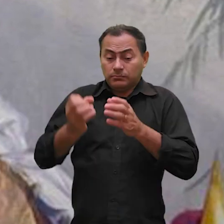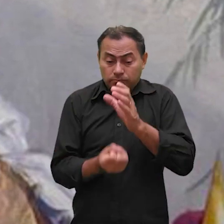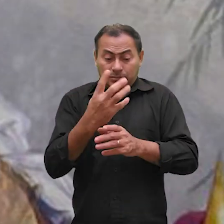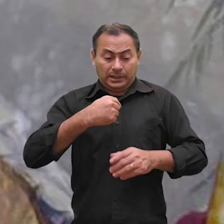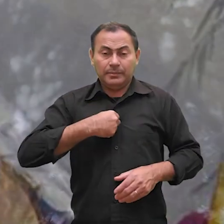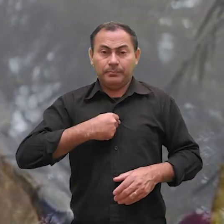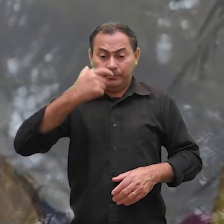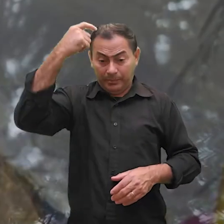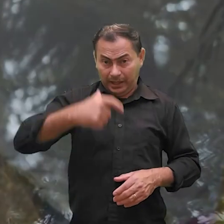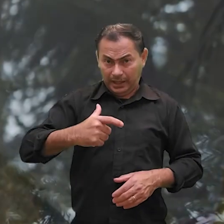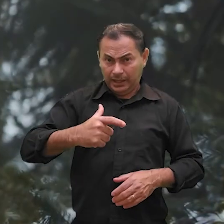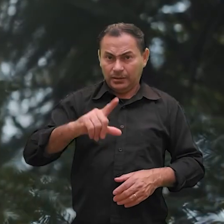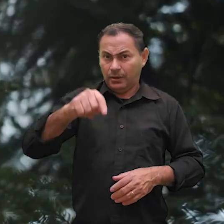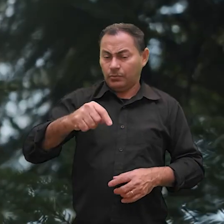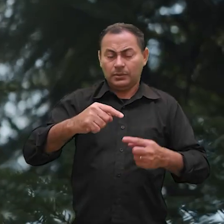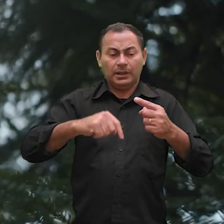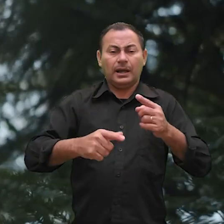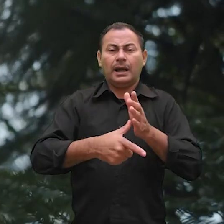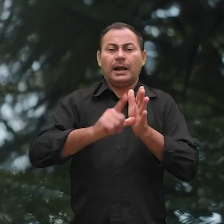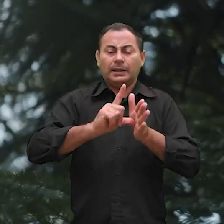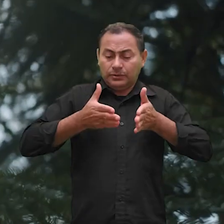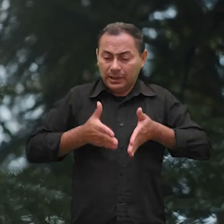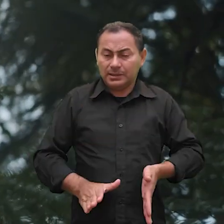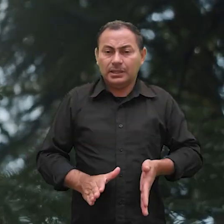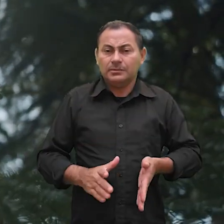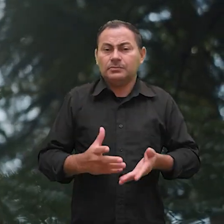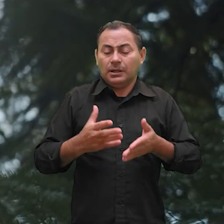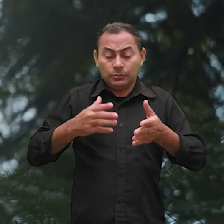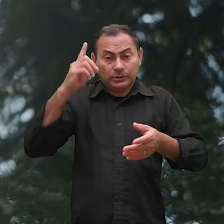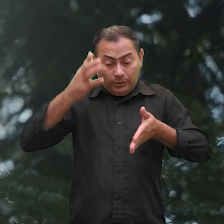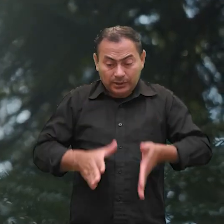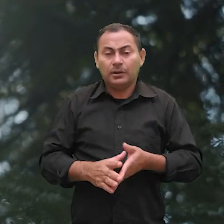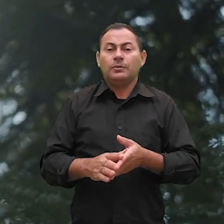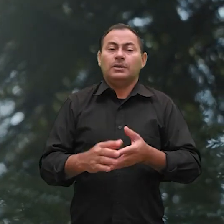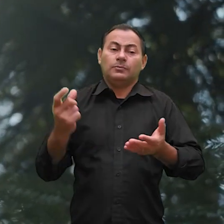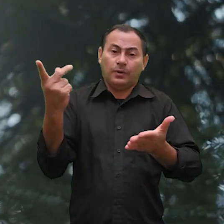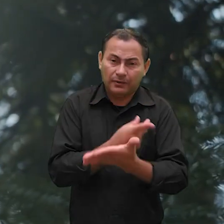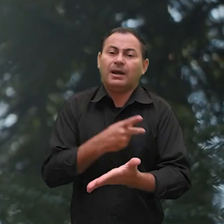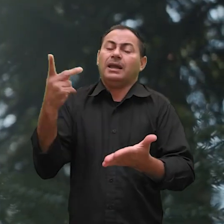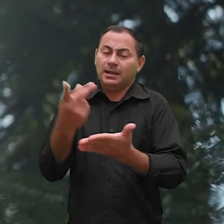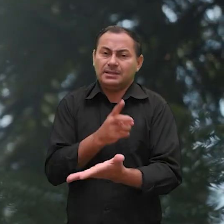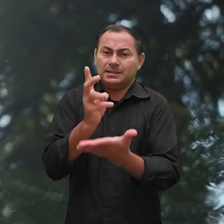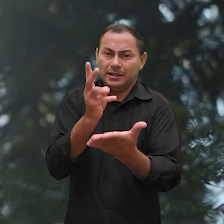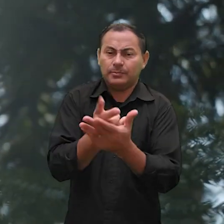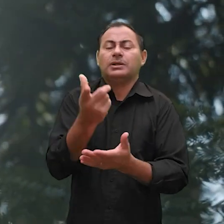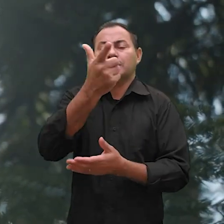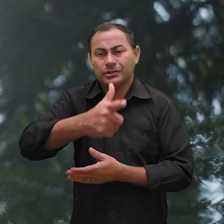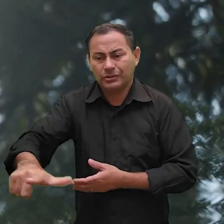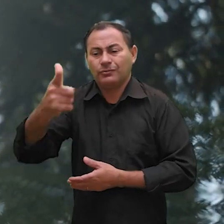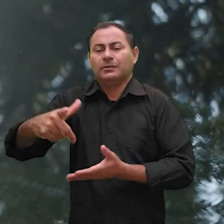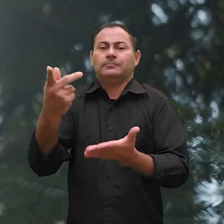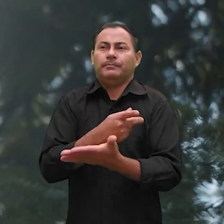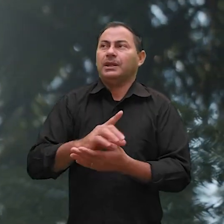criar alguma coisa em mim que não estava em mim quando eu nasci, eu vou falhar de novo e de novo e